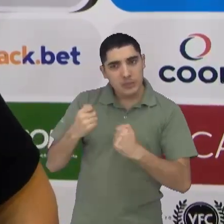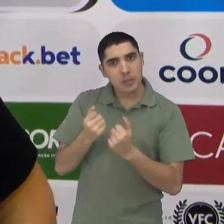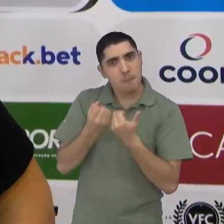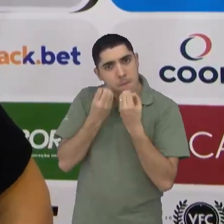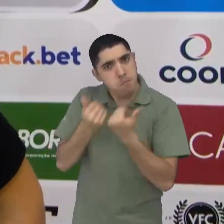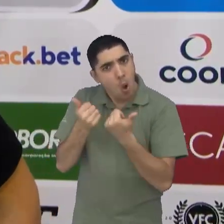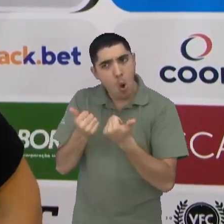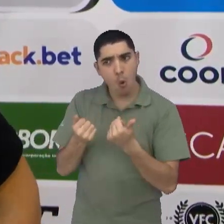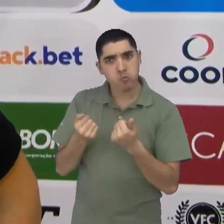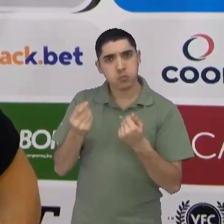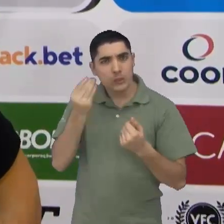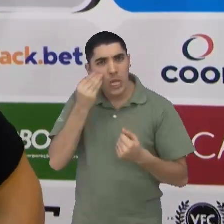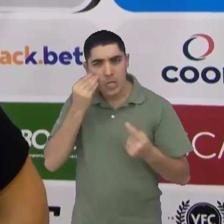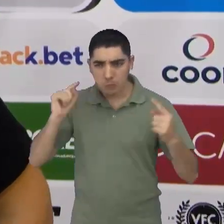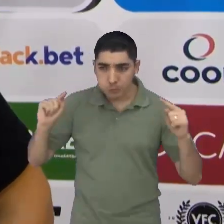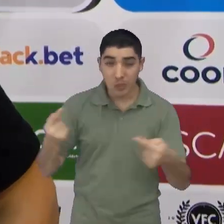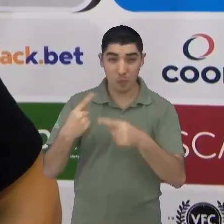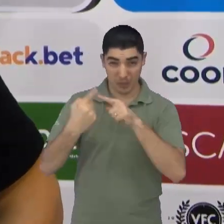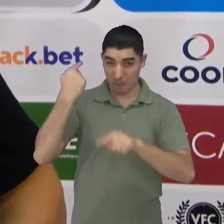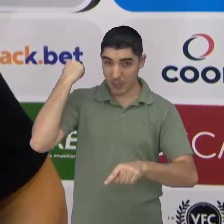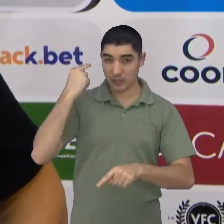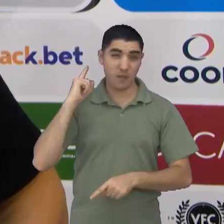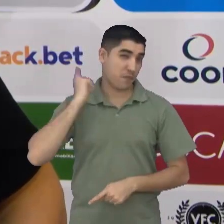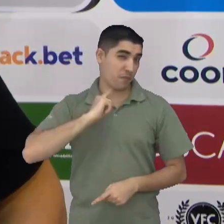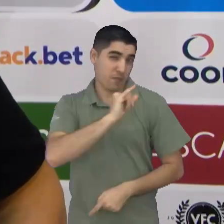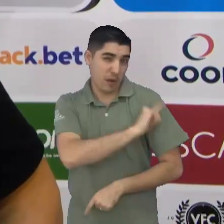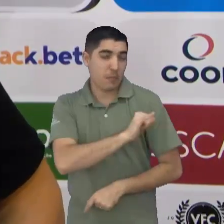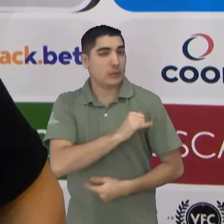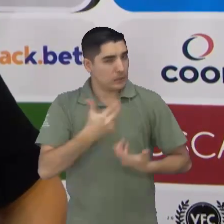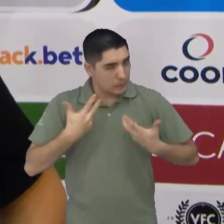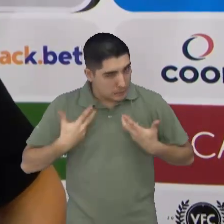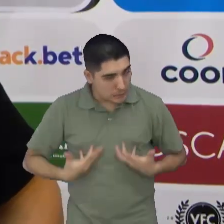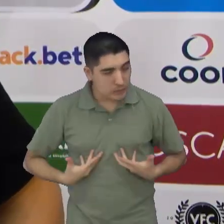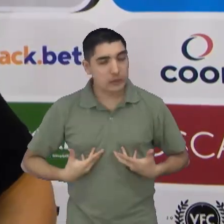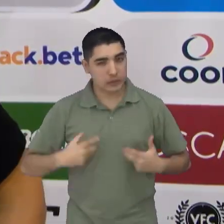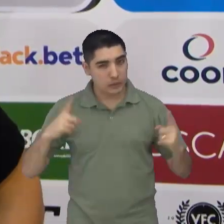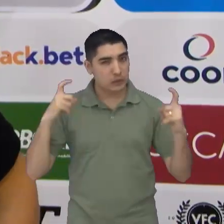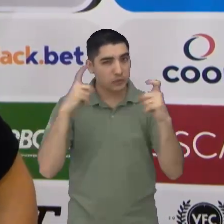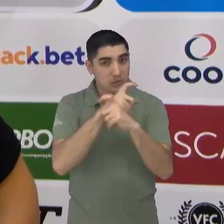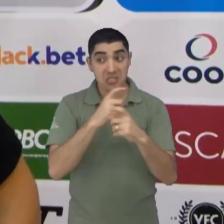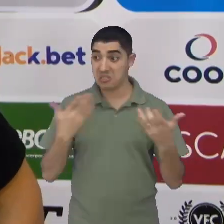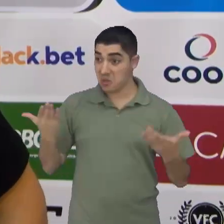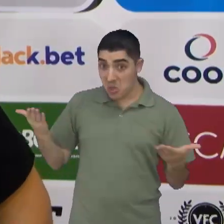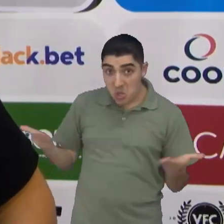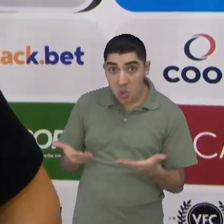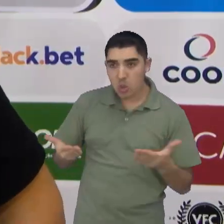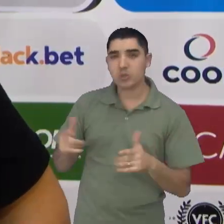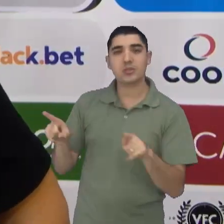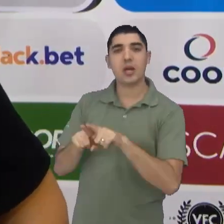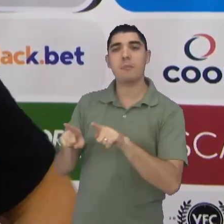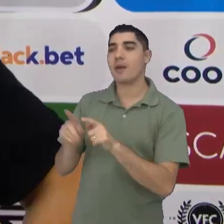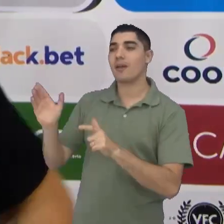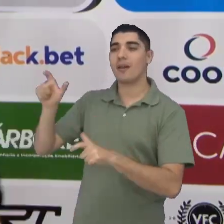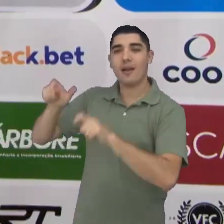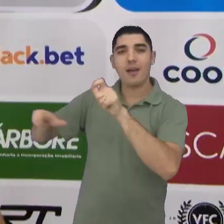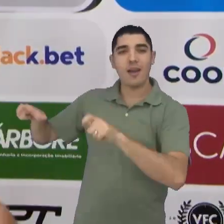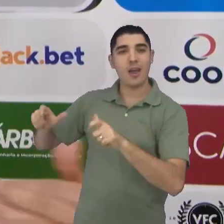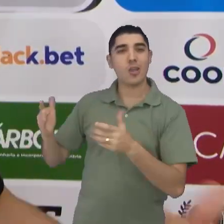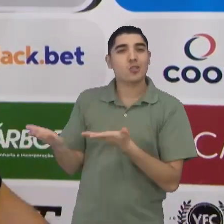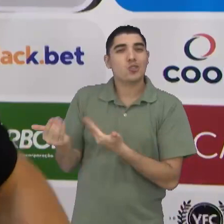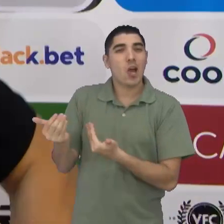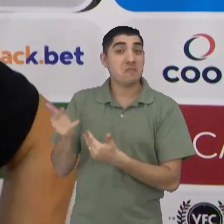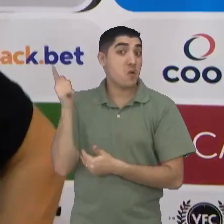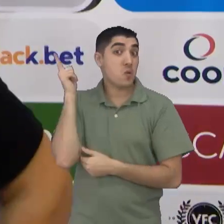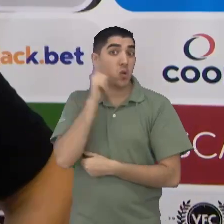a vitória desgastante contra o Flamengo. Uma boa atuação dos atletas jovens também que conseguiram sustentar